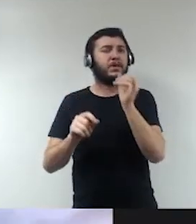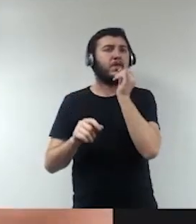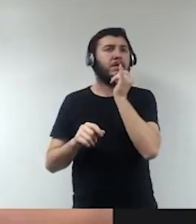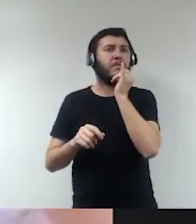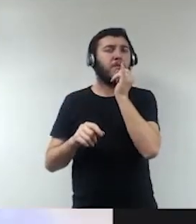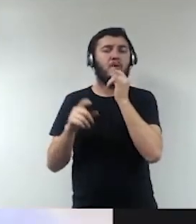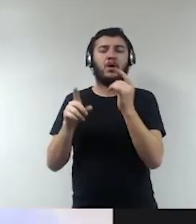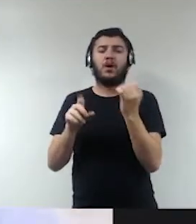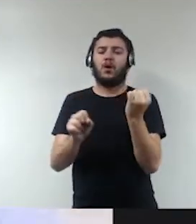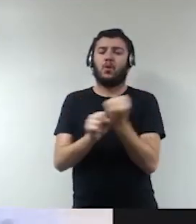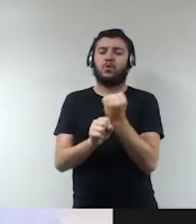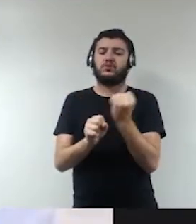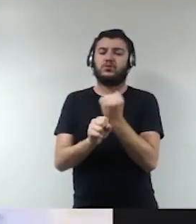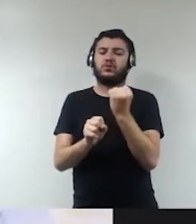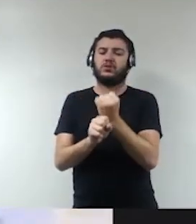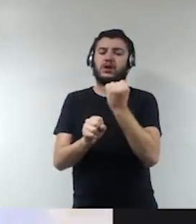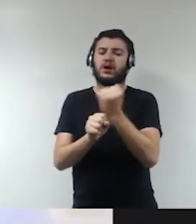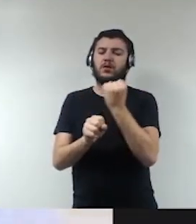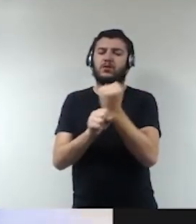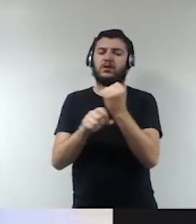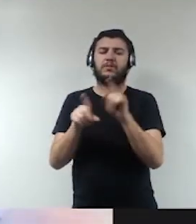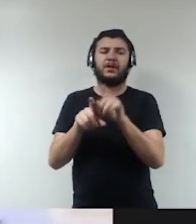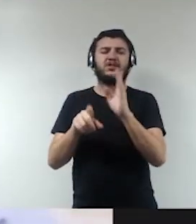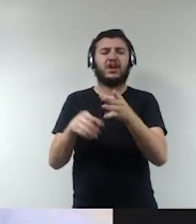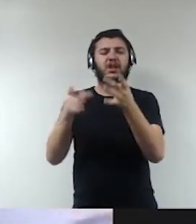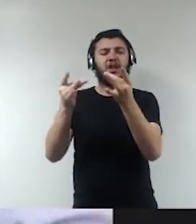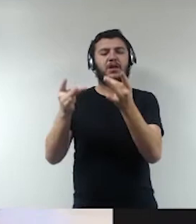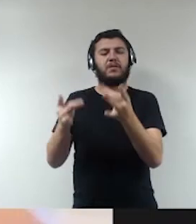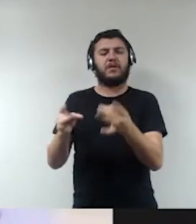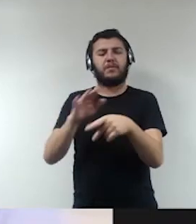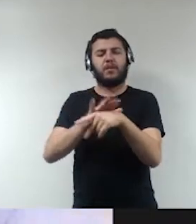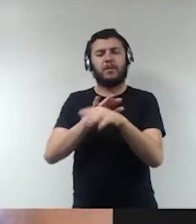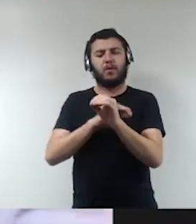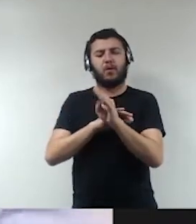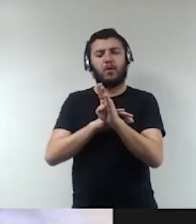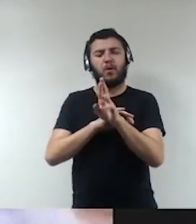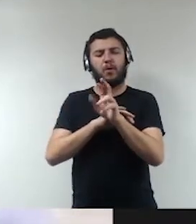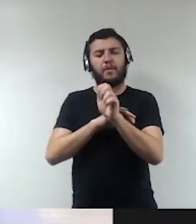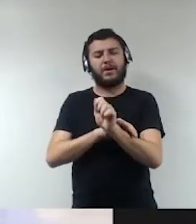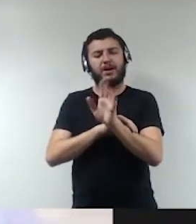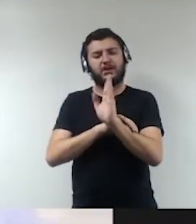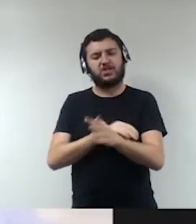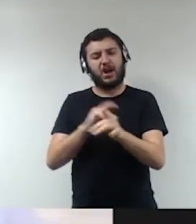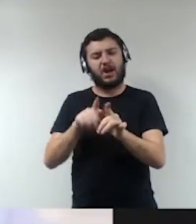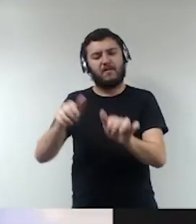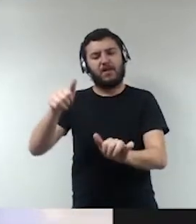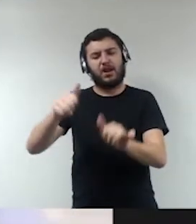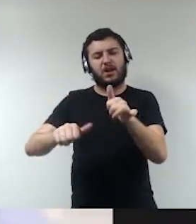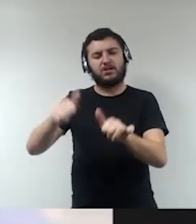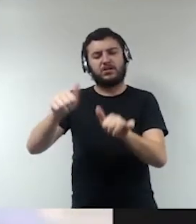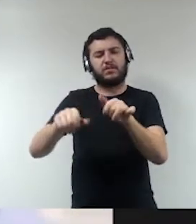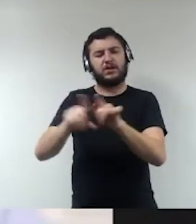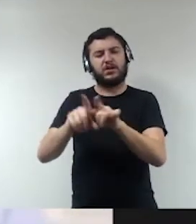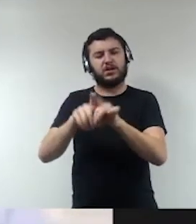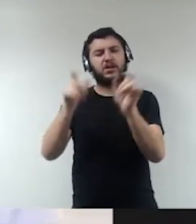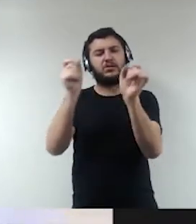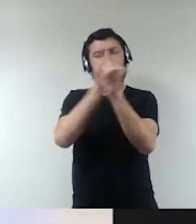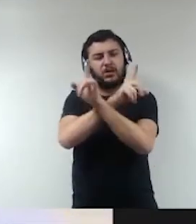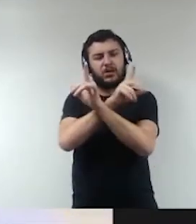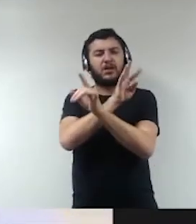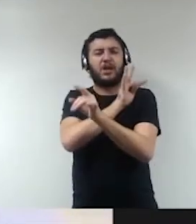construção, complexo, com vários elementos de obra, medição de obra, um nível muito alto de complexidade